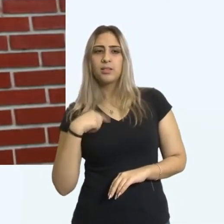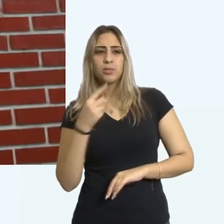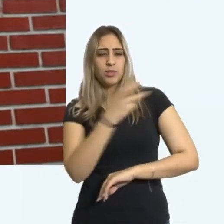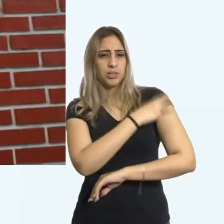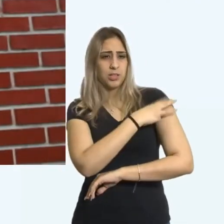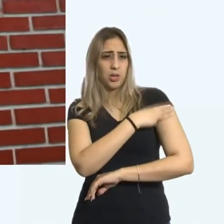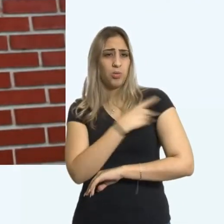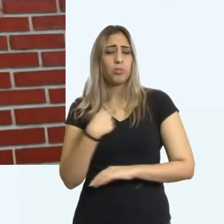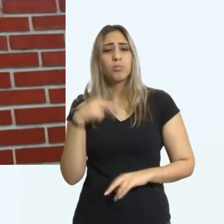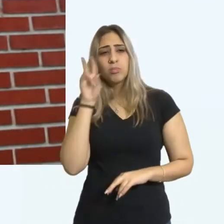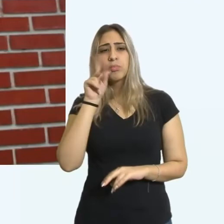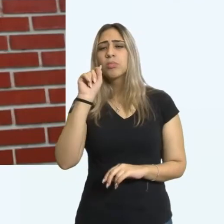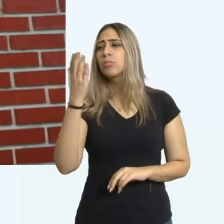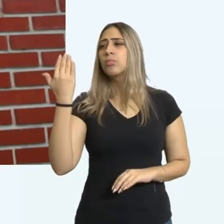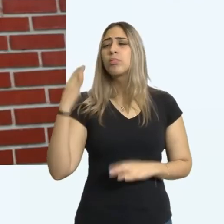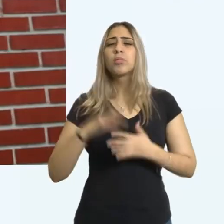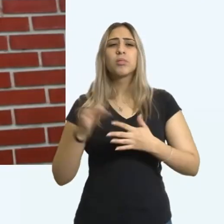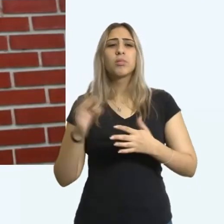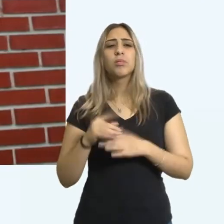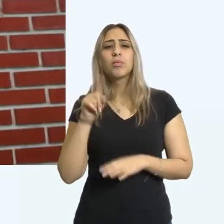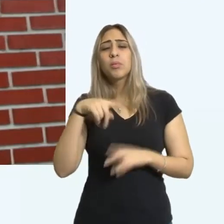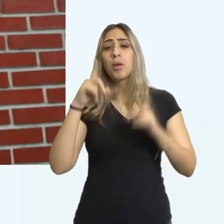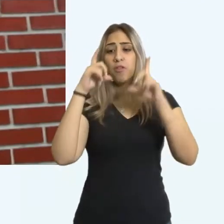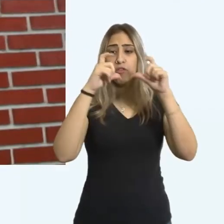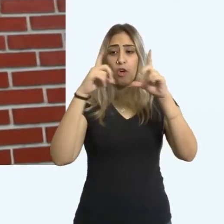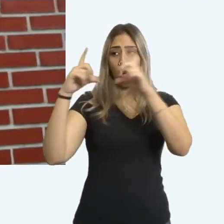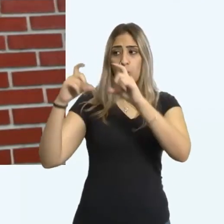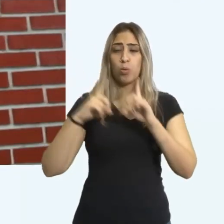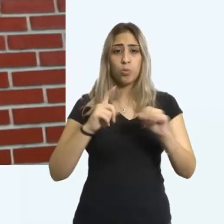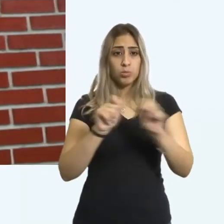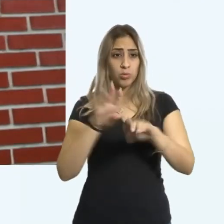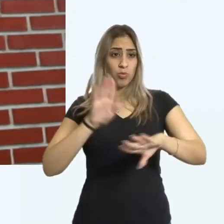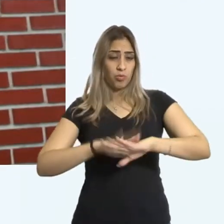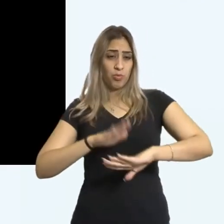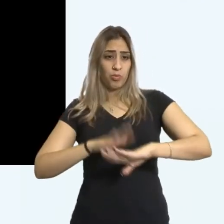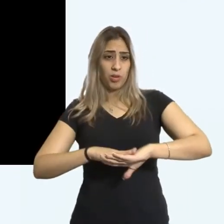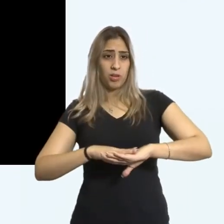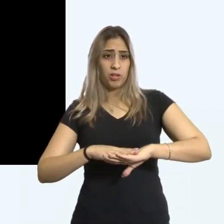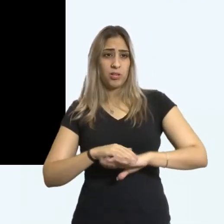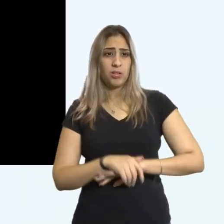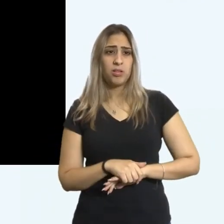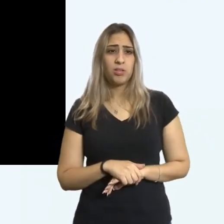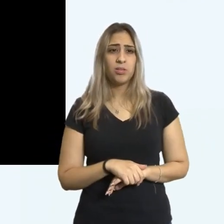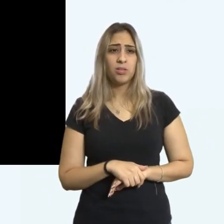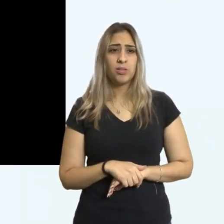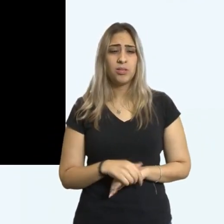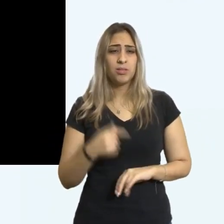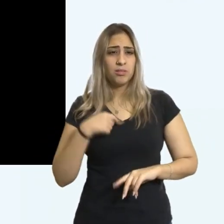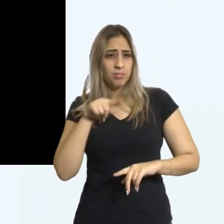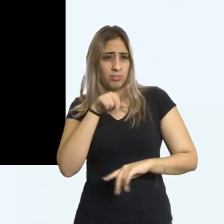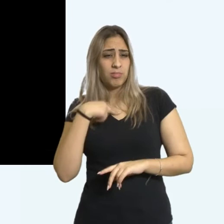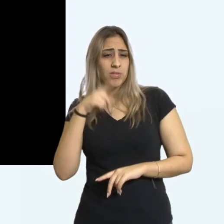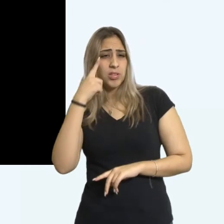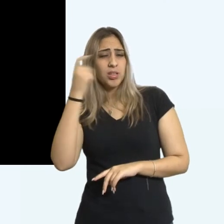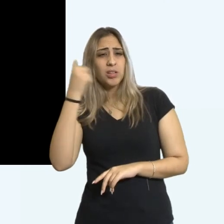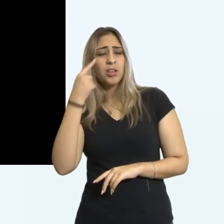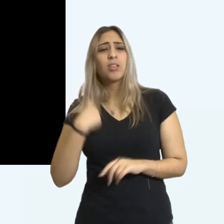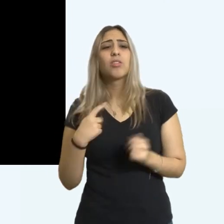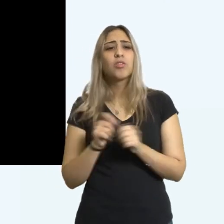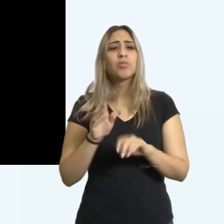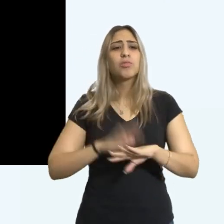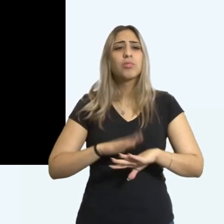coisa que eu me lembro da Tropicália foi uma sessão de fotos feita sobre um Parangolé e eu nessa ideia